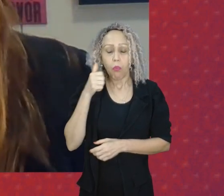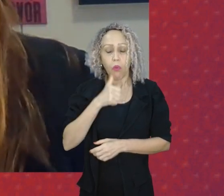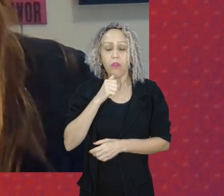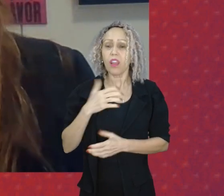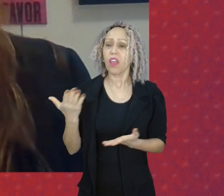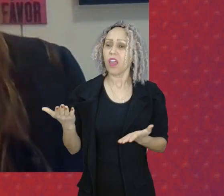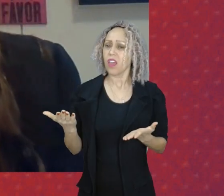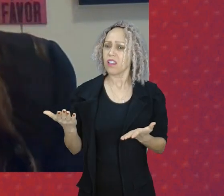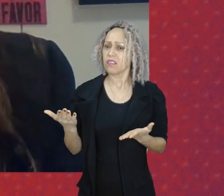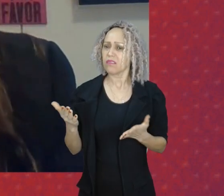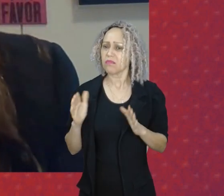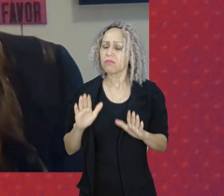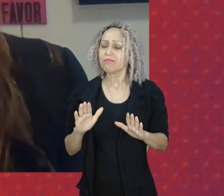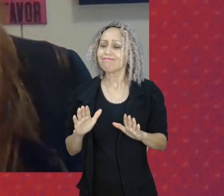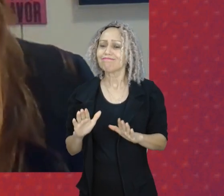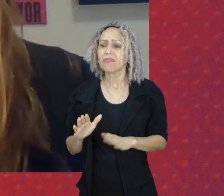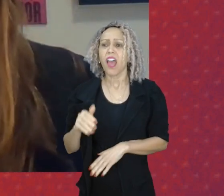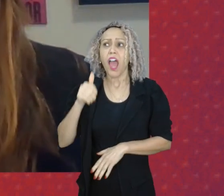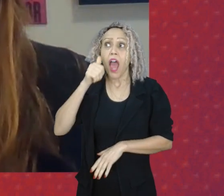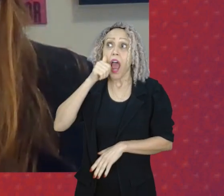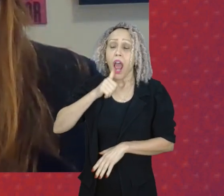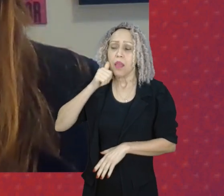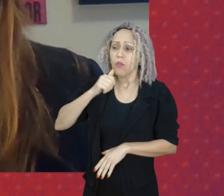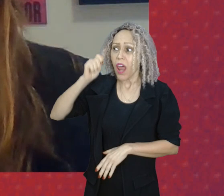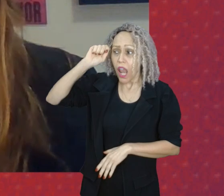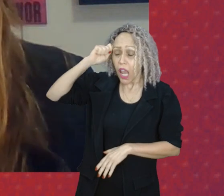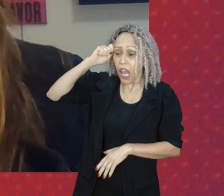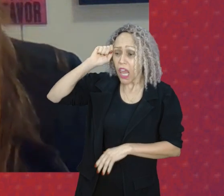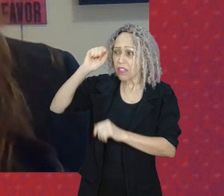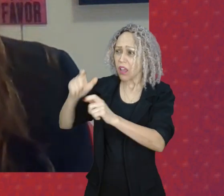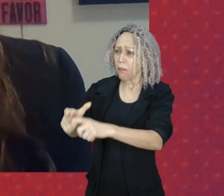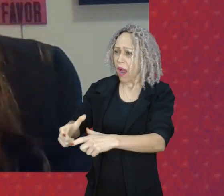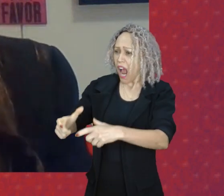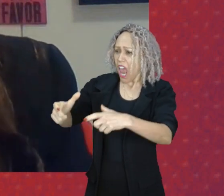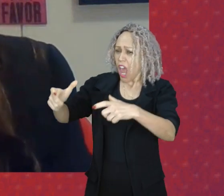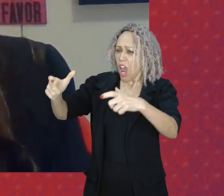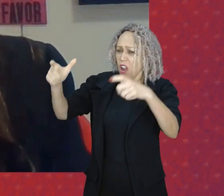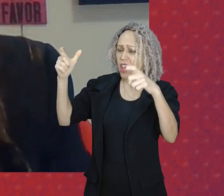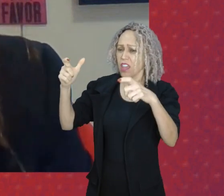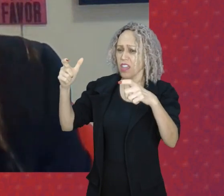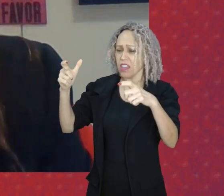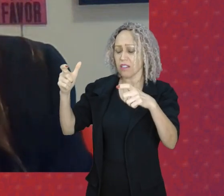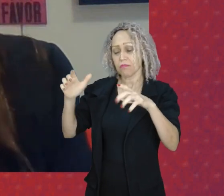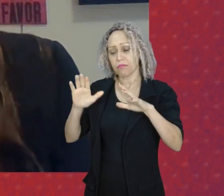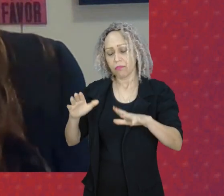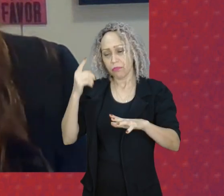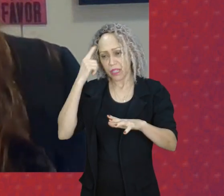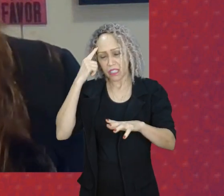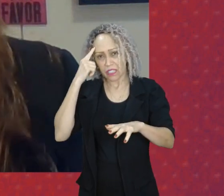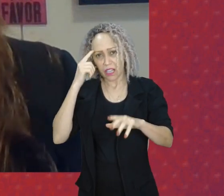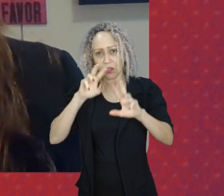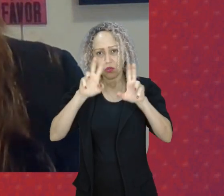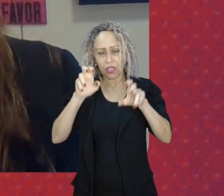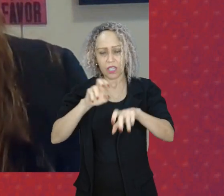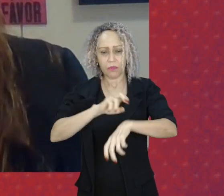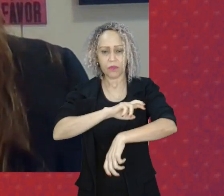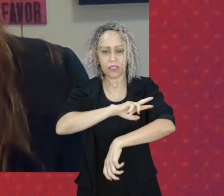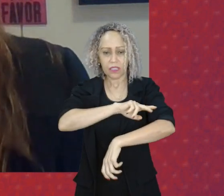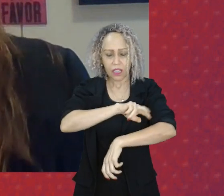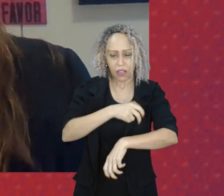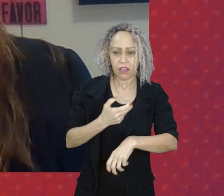sendo que, embora as mulheres negras sejam a maioria da população brasileira, considerando o recorte de raça e gênero, elas são